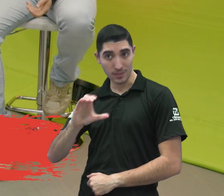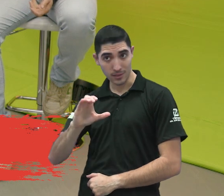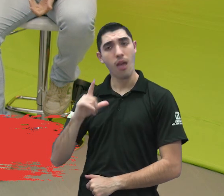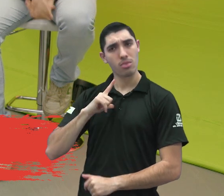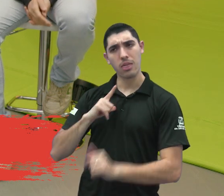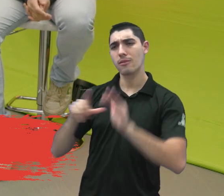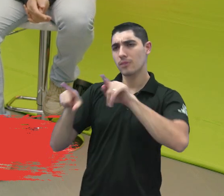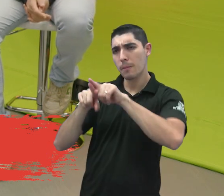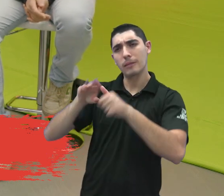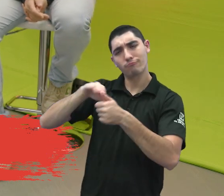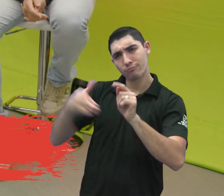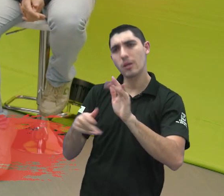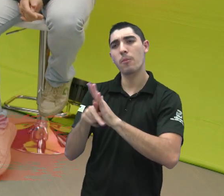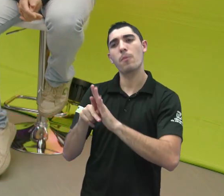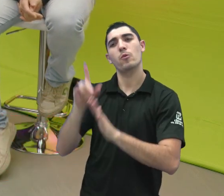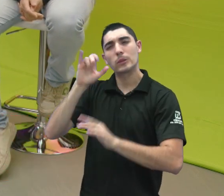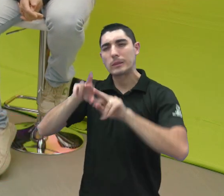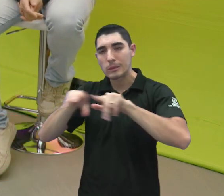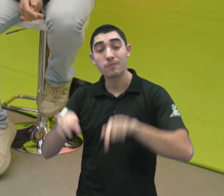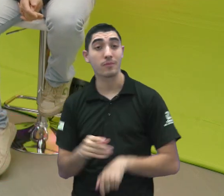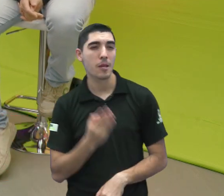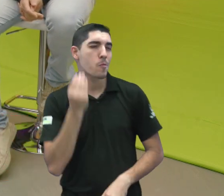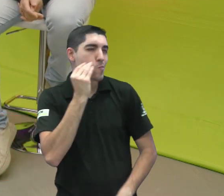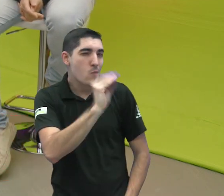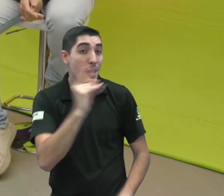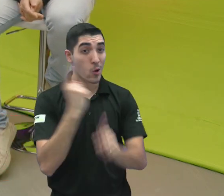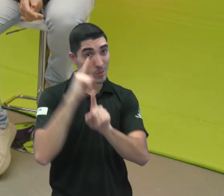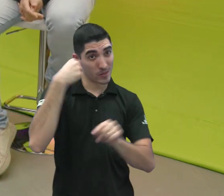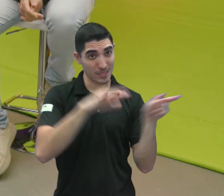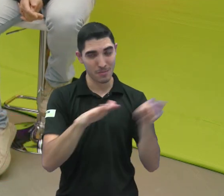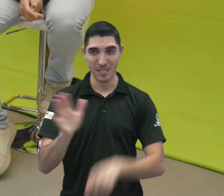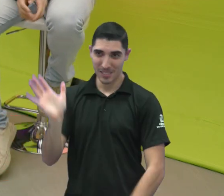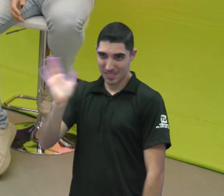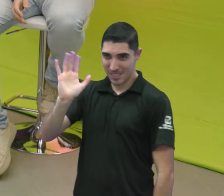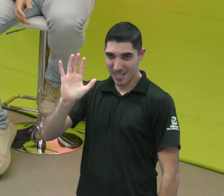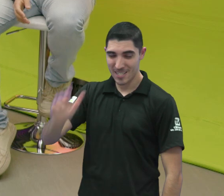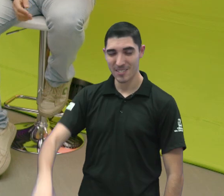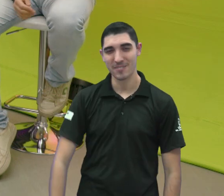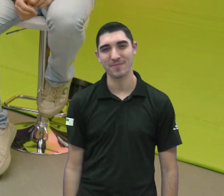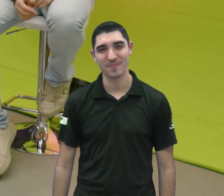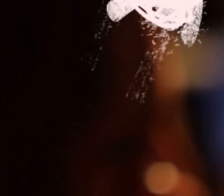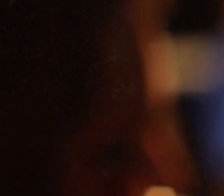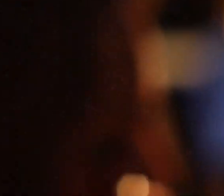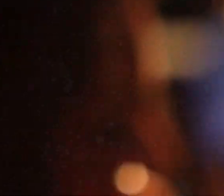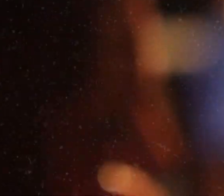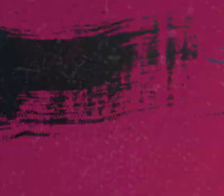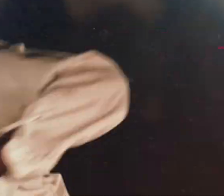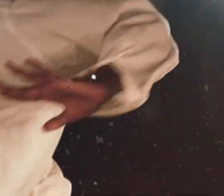postando lá de bastidores. É isso, beijo, até semana que vem. Até, tchau, tchau.